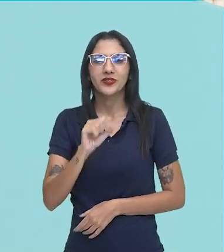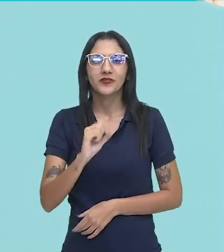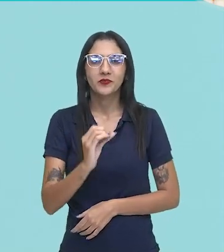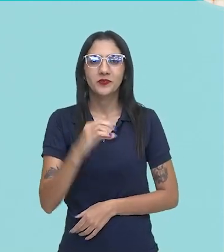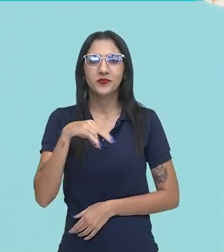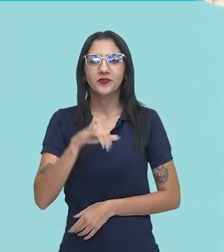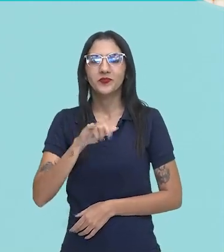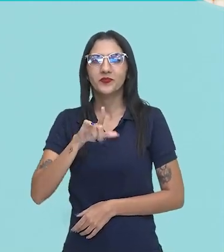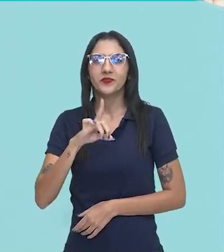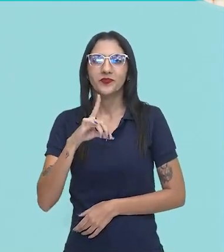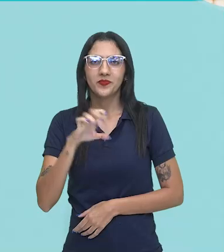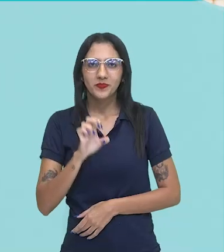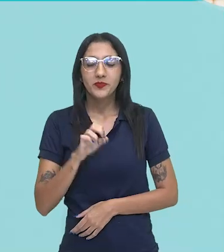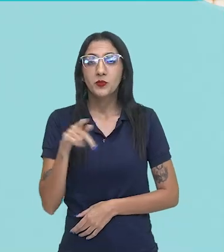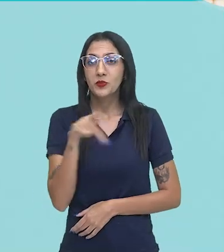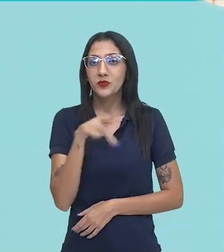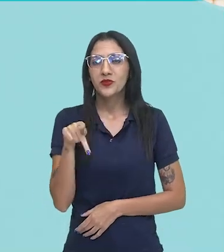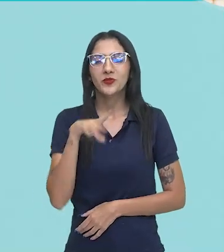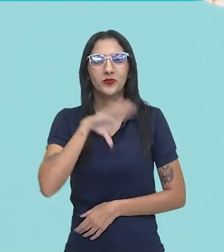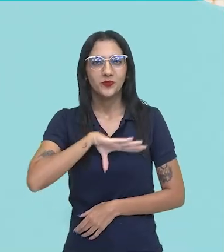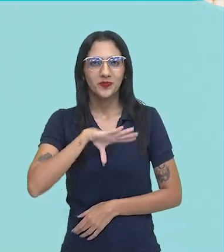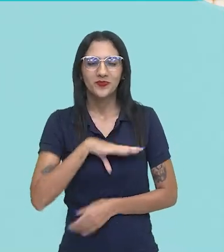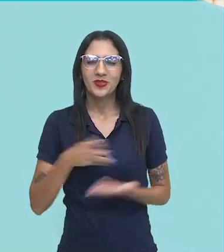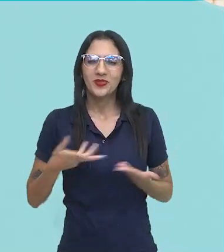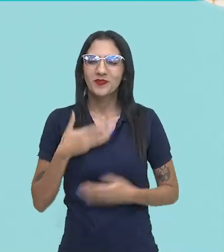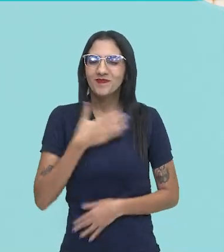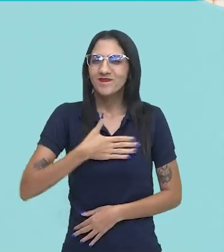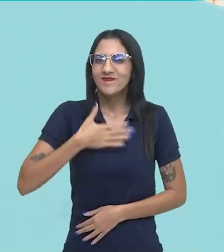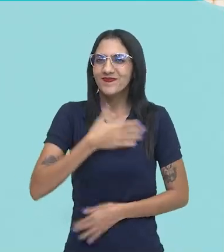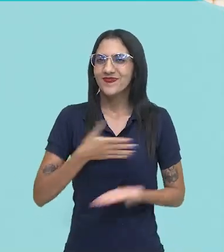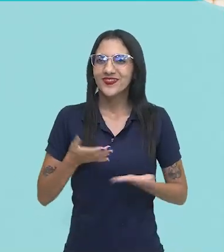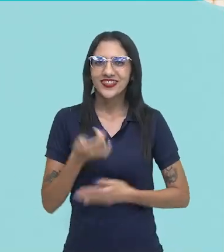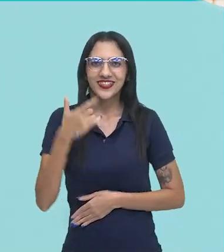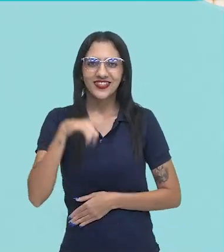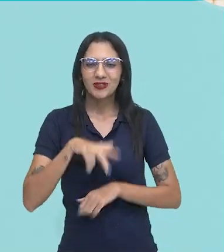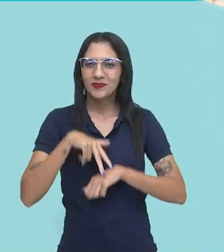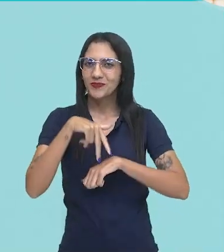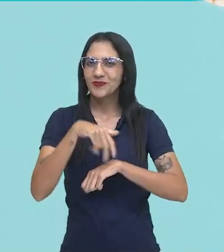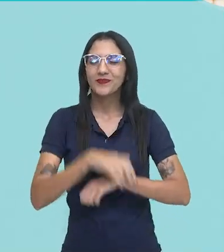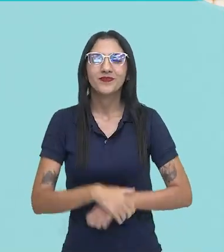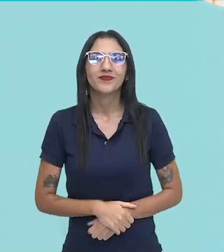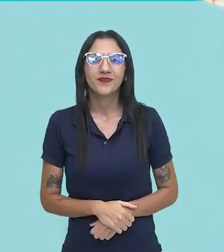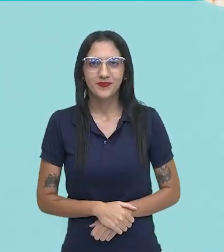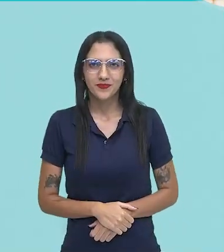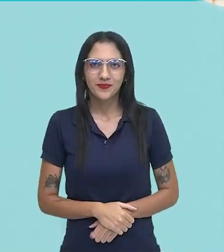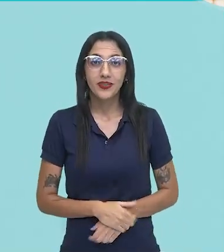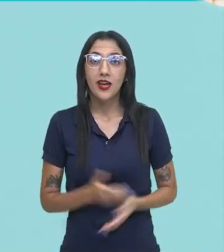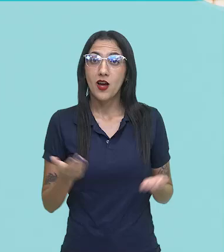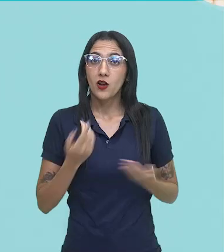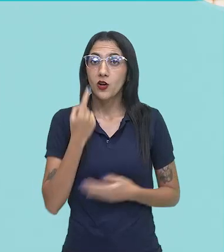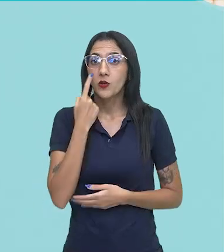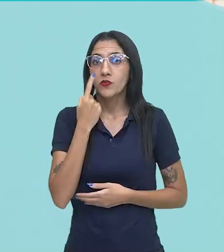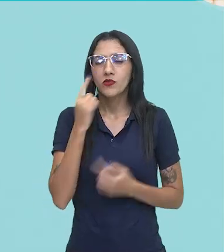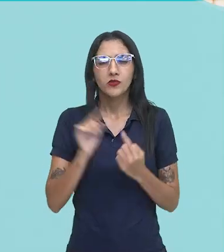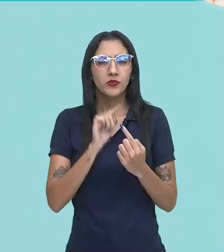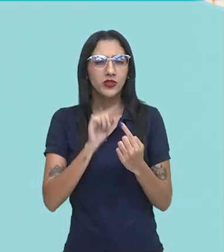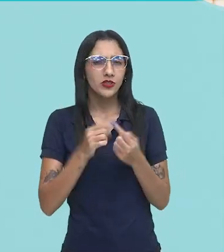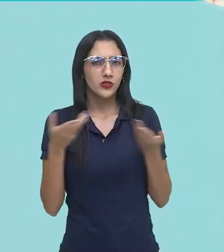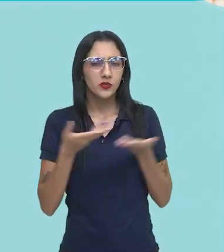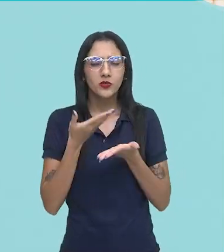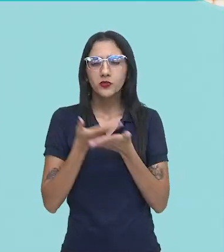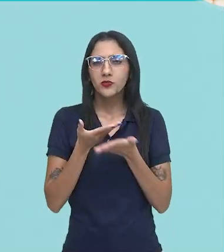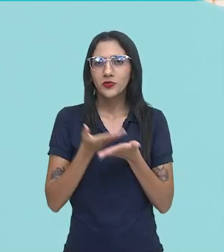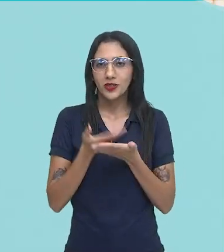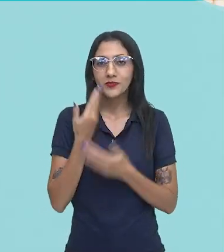Risonilde Araújo, de língua portuguesa, e é um prazer enorme estar novamente com vocês. Então, vamos conhecer o objeto de conhecimento